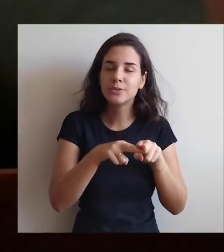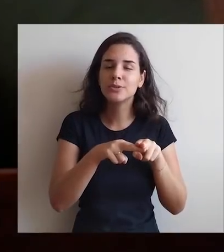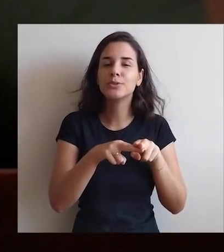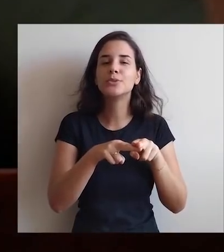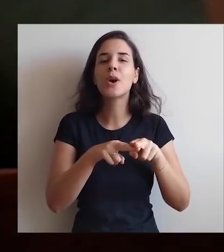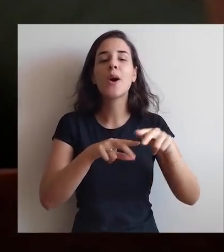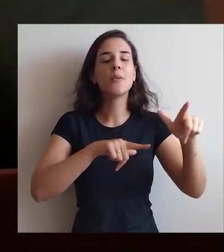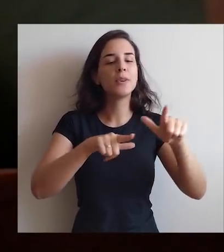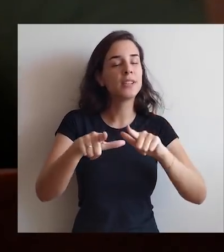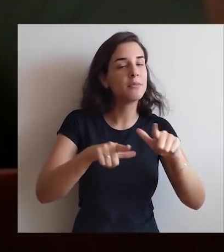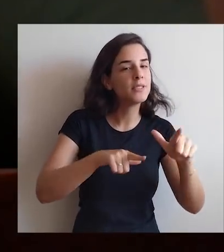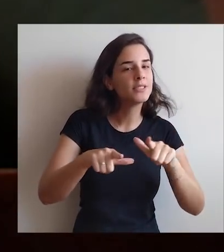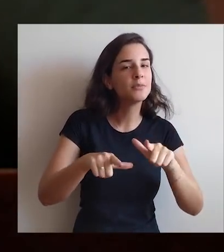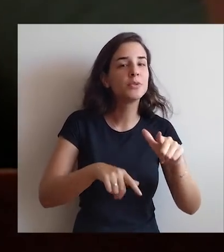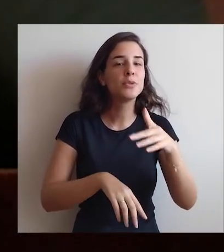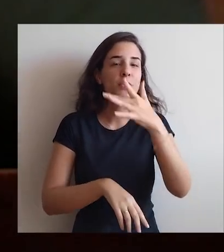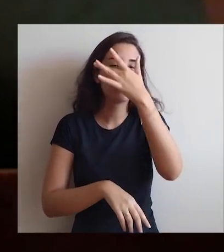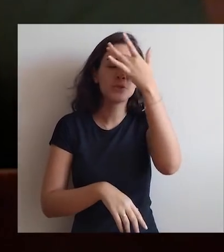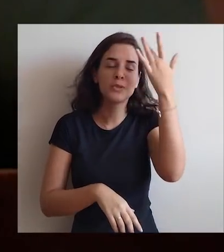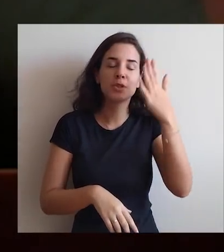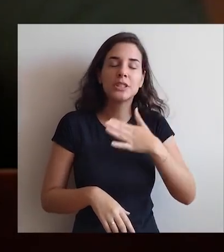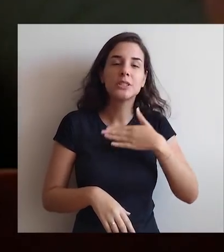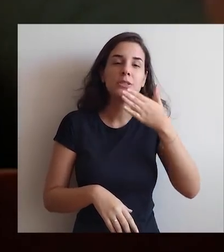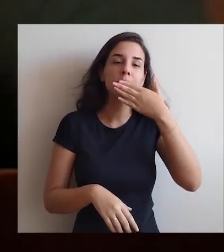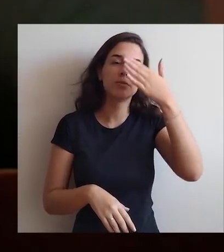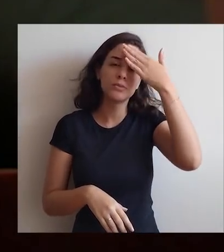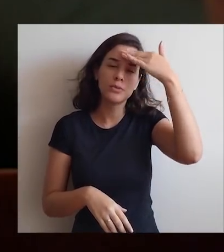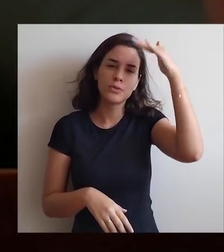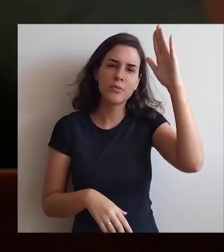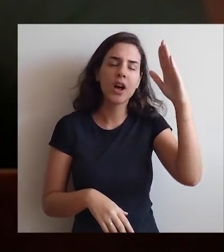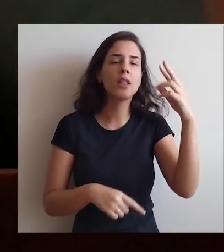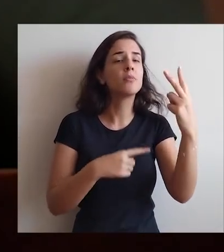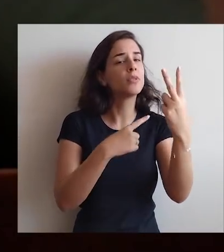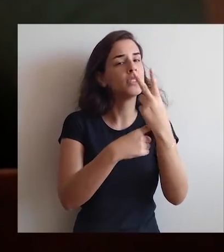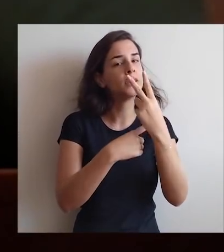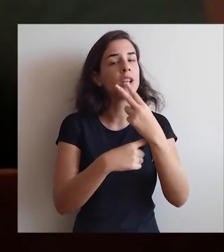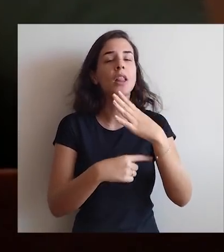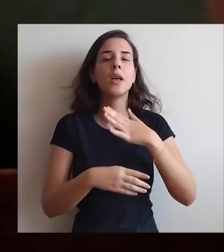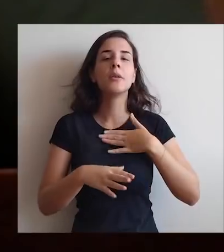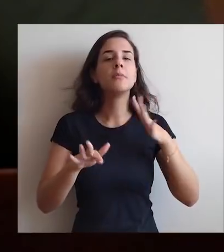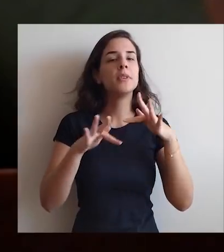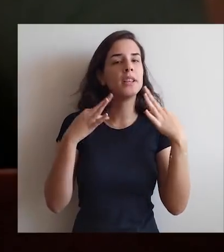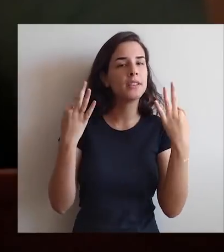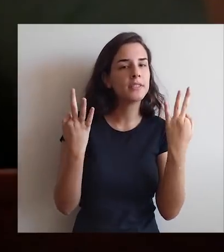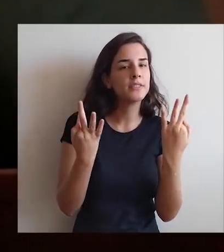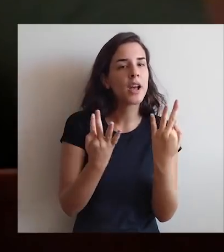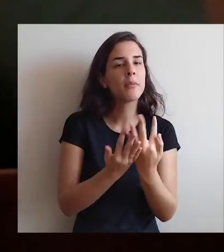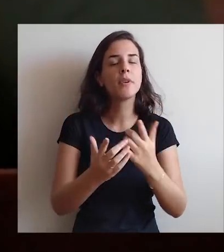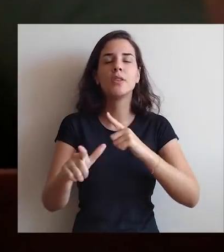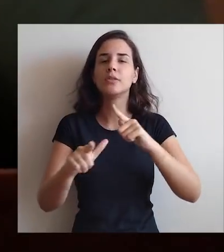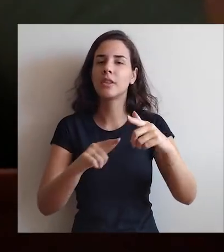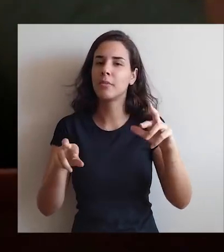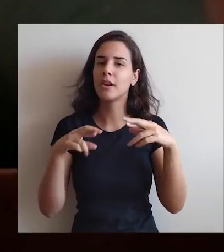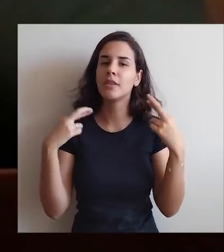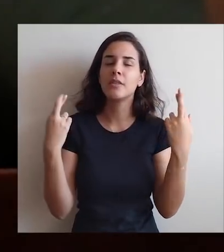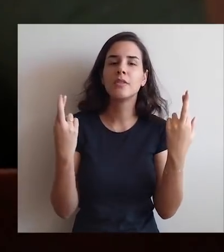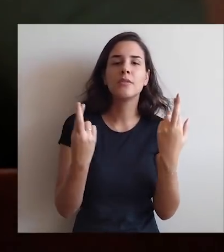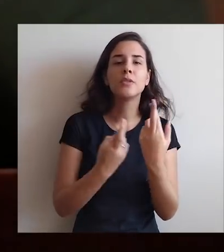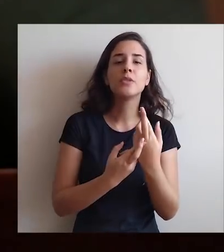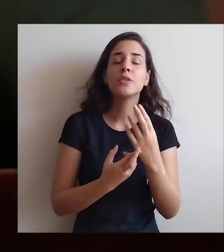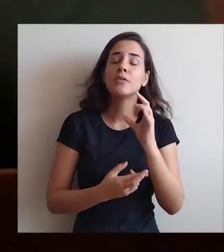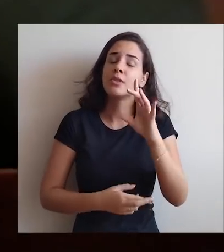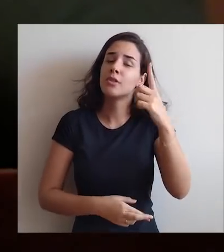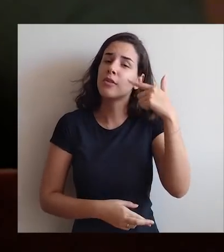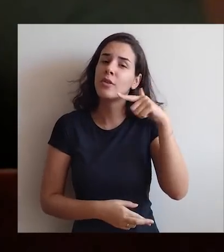e por isso, por trabalharmos com muçulmanos e por motivos de segurança nossa